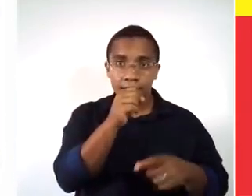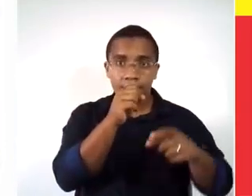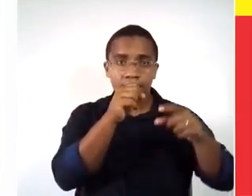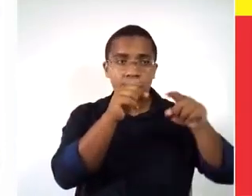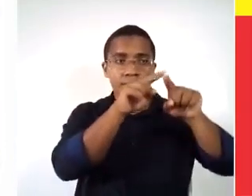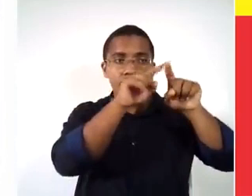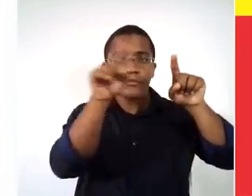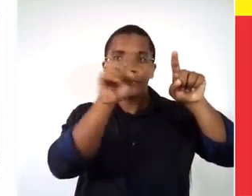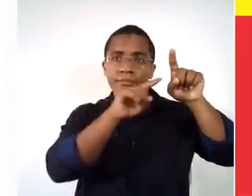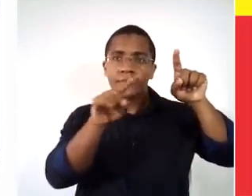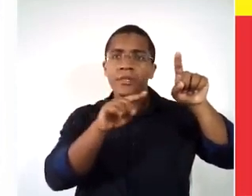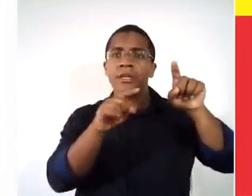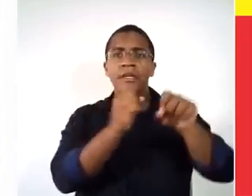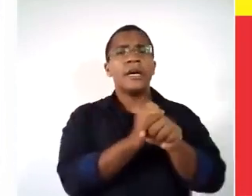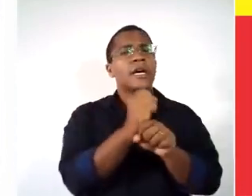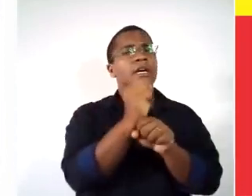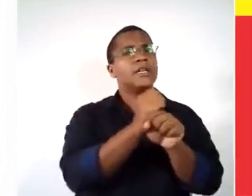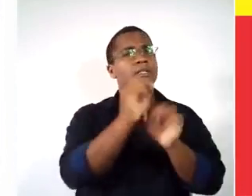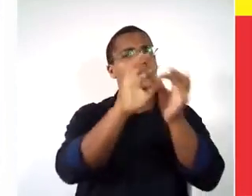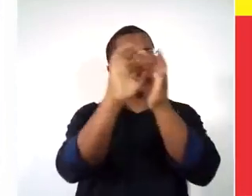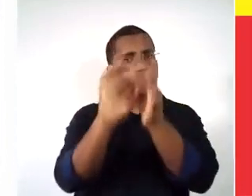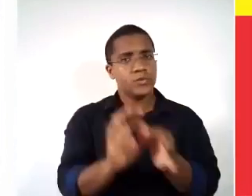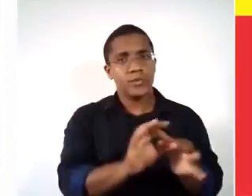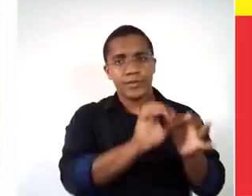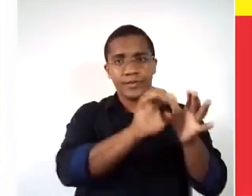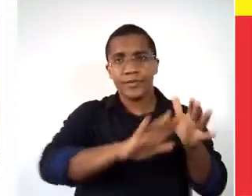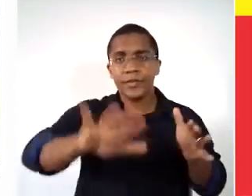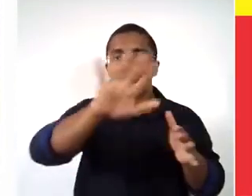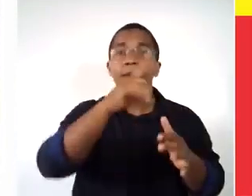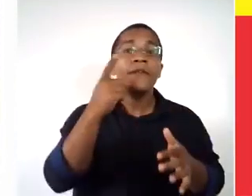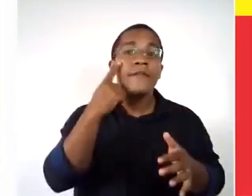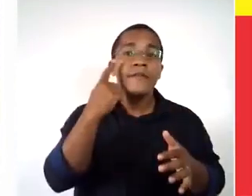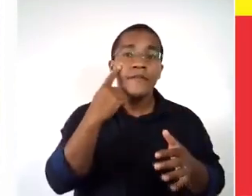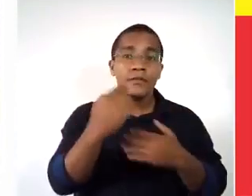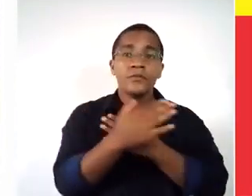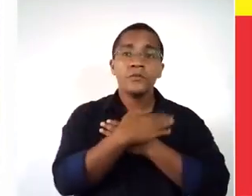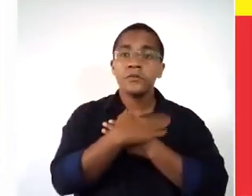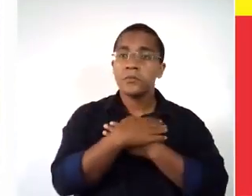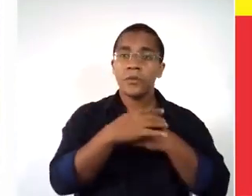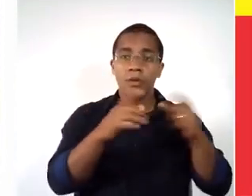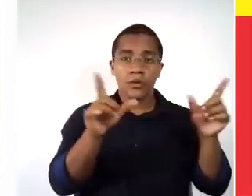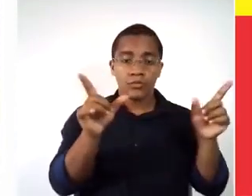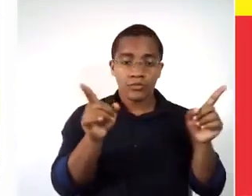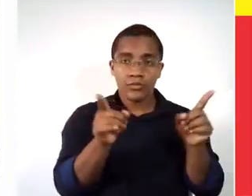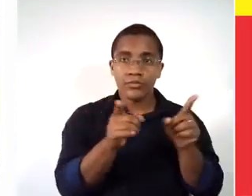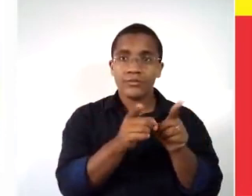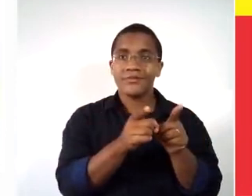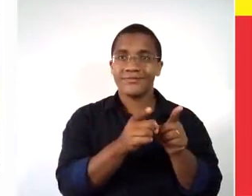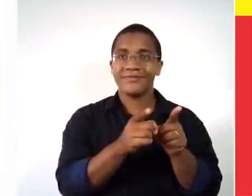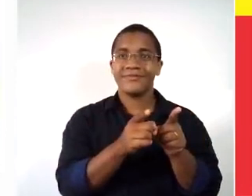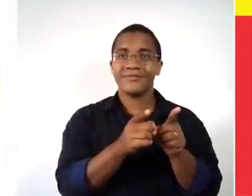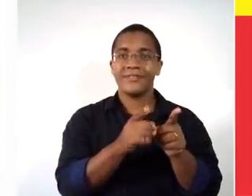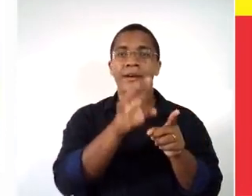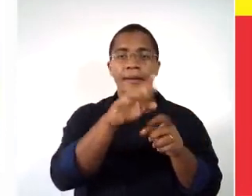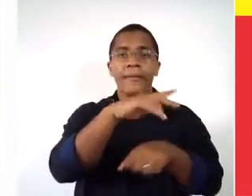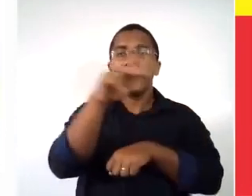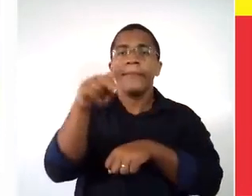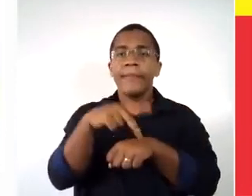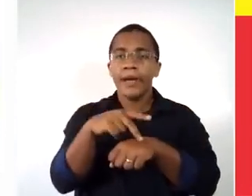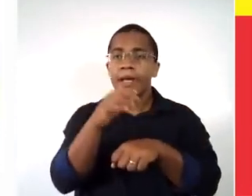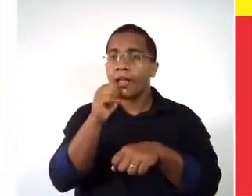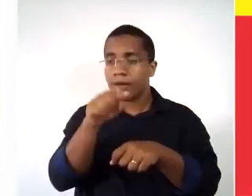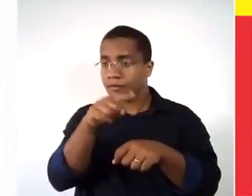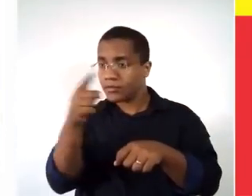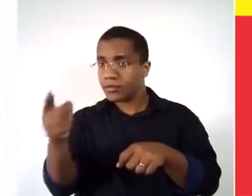países mais antigos na União Europeia. Observem o desemprego, ele começa a decair. E os países em laranja também, no